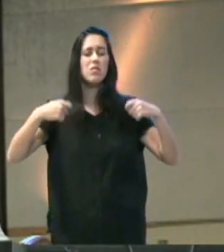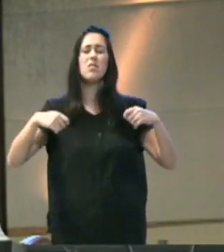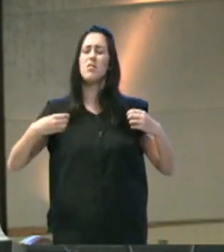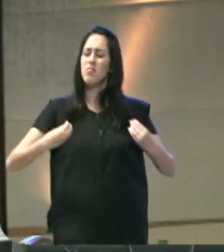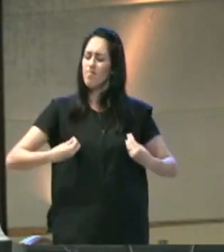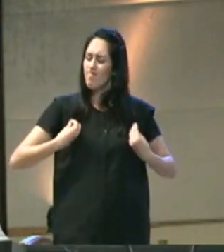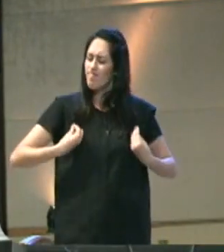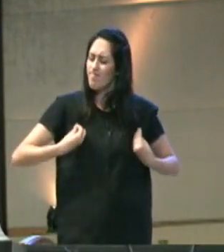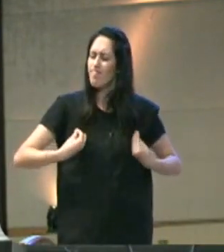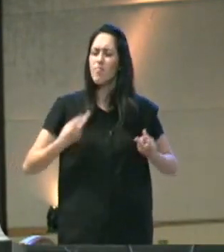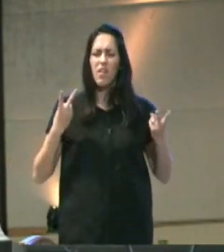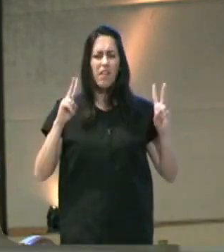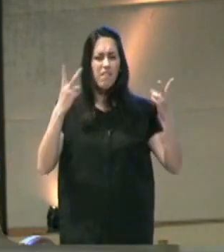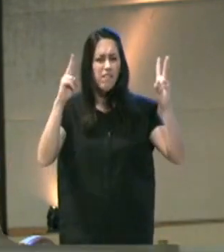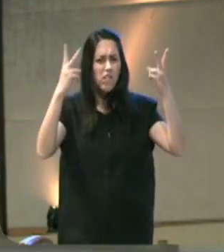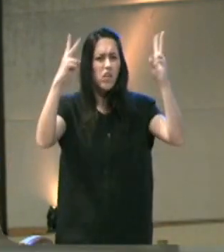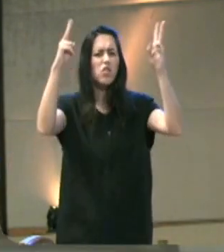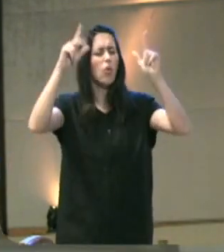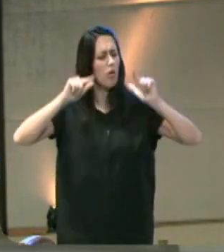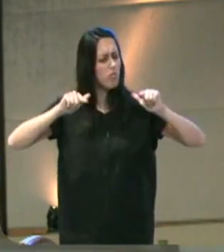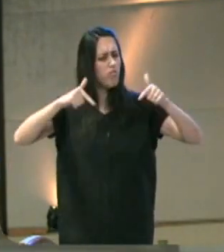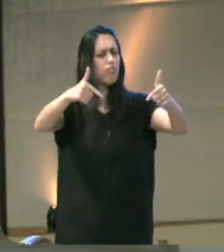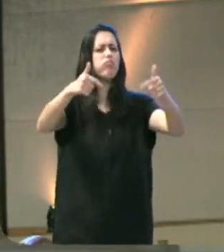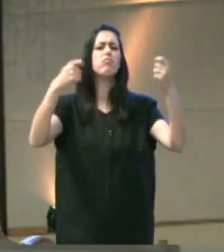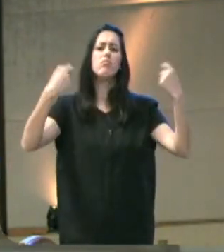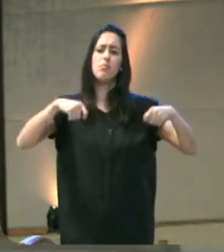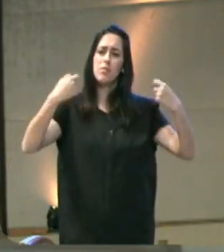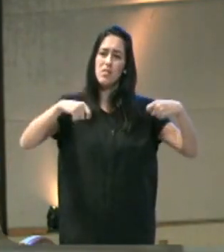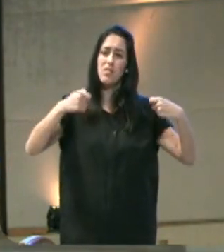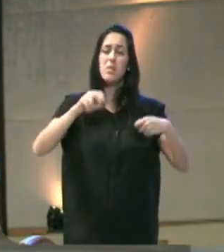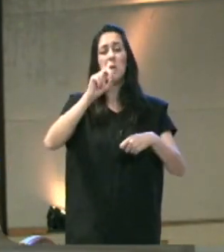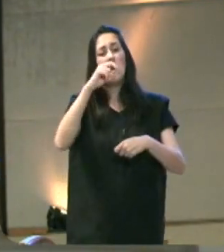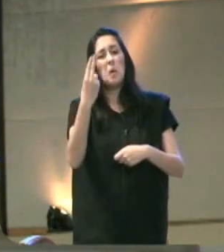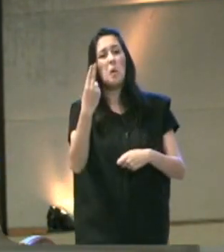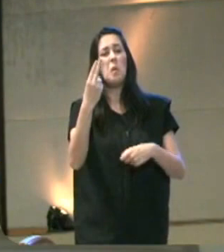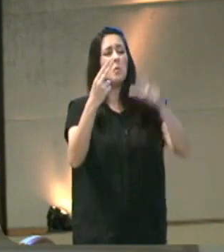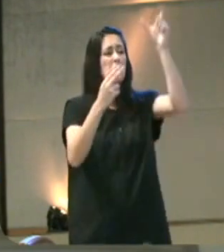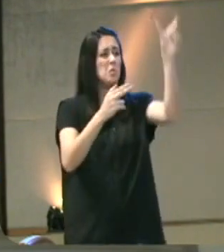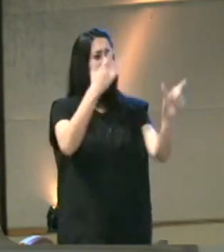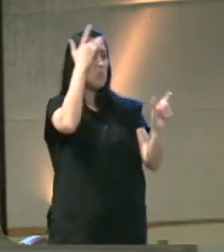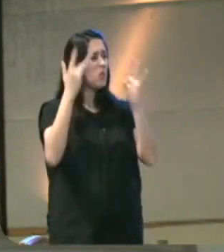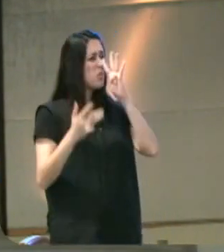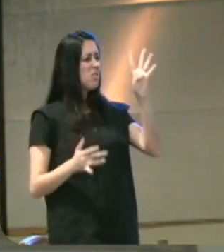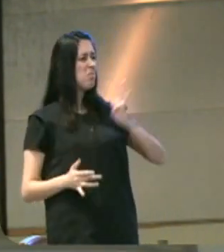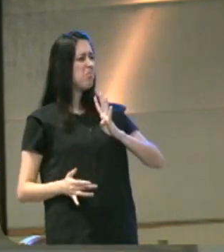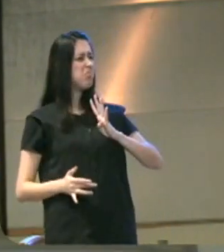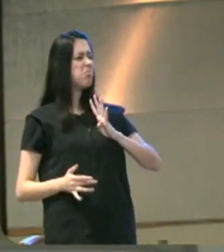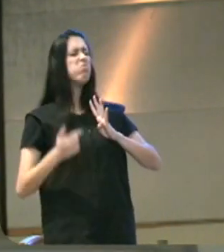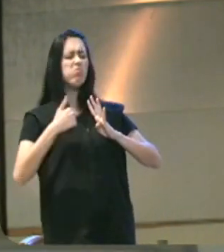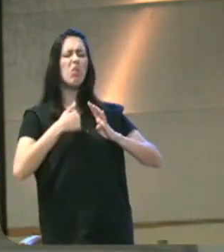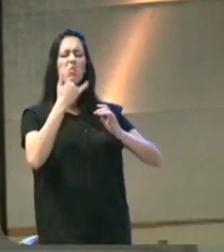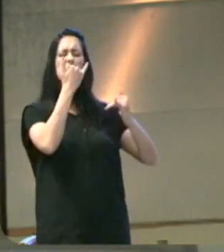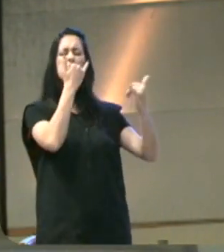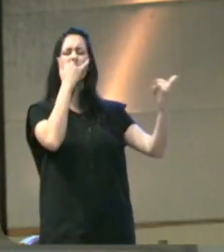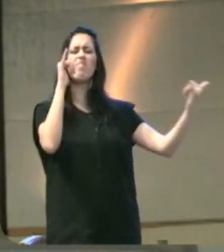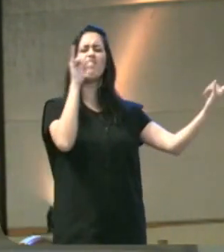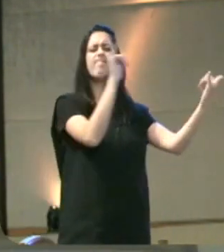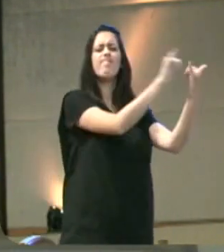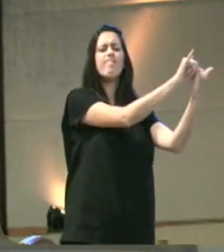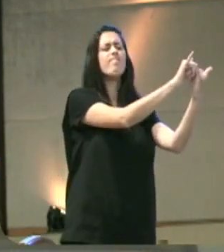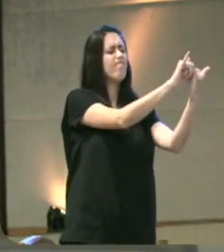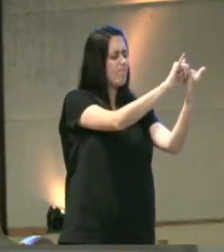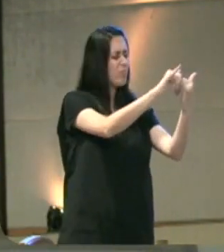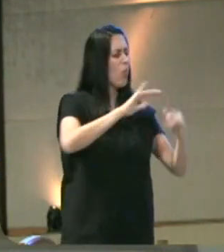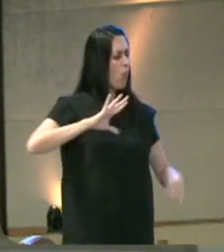amor a guerra. E talvez você tenha que perdoar pessoas que te ofenderam. Talvez você tenha que colocar